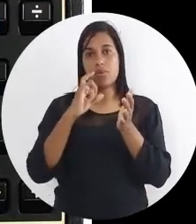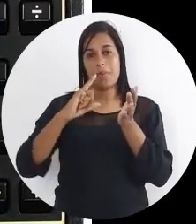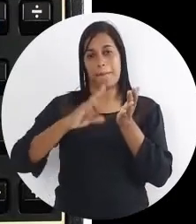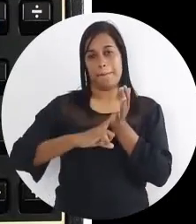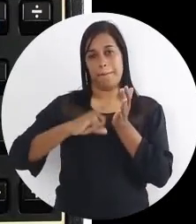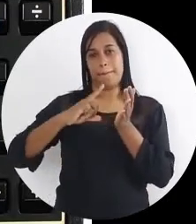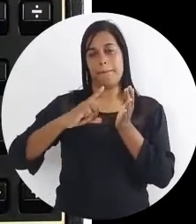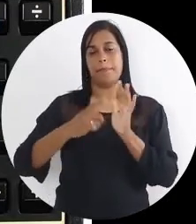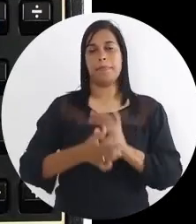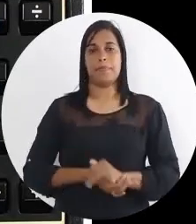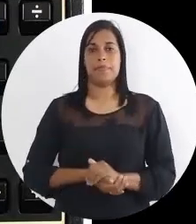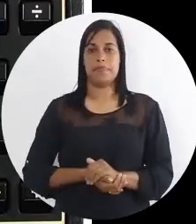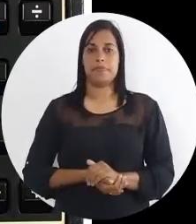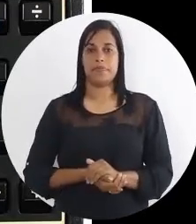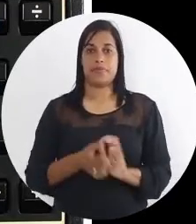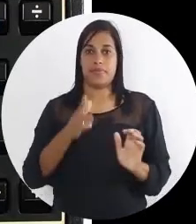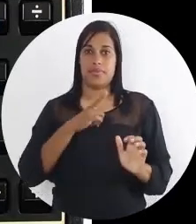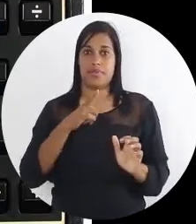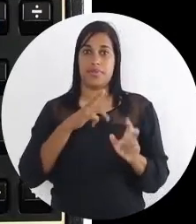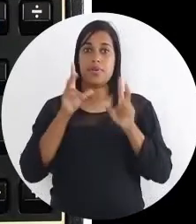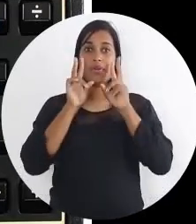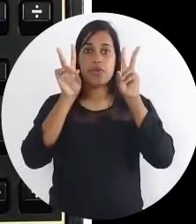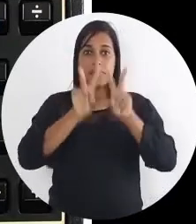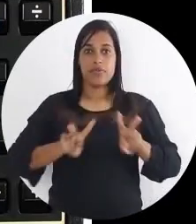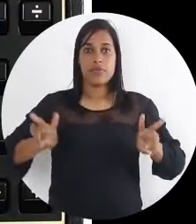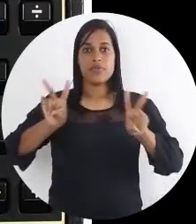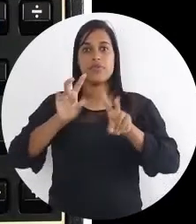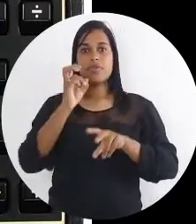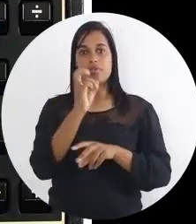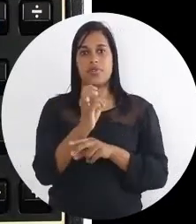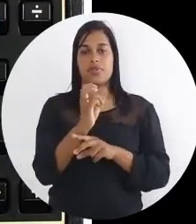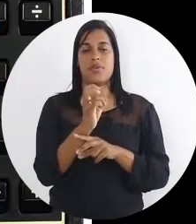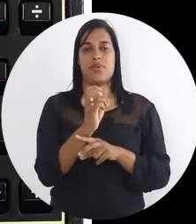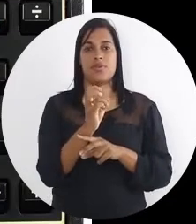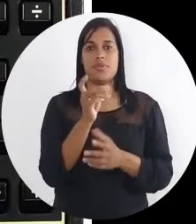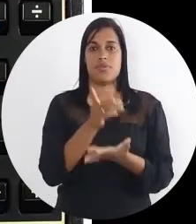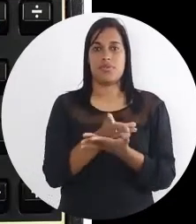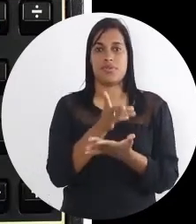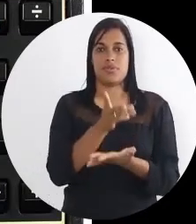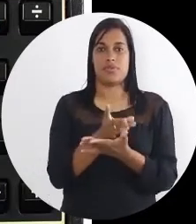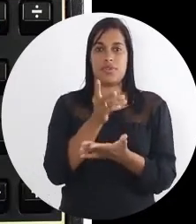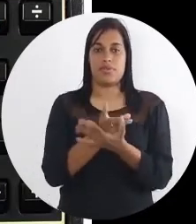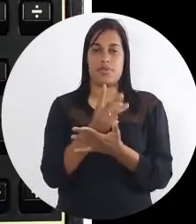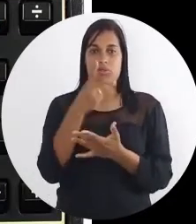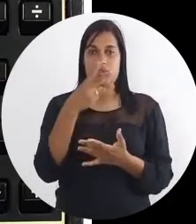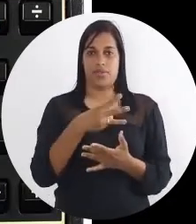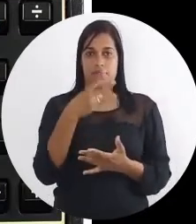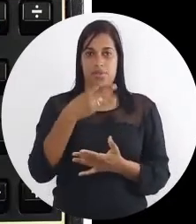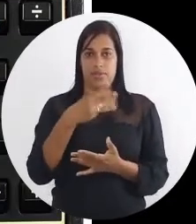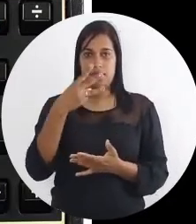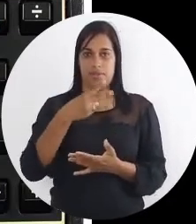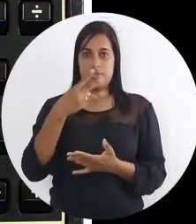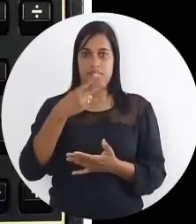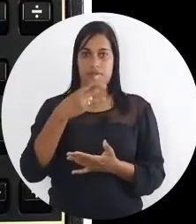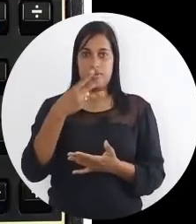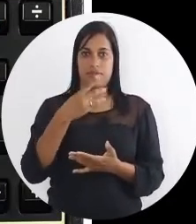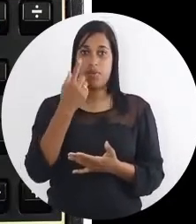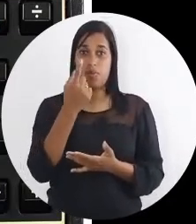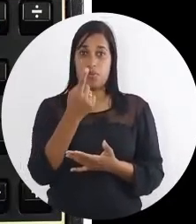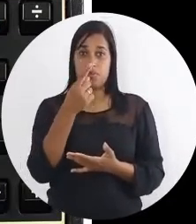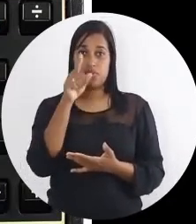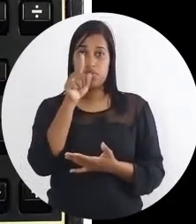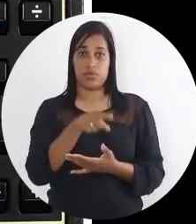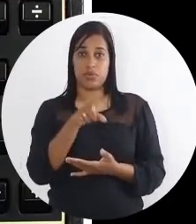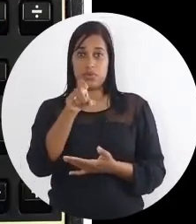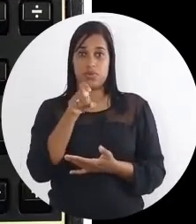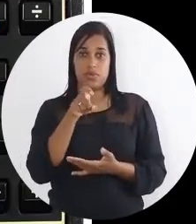Enter, teremos no visor aparecendo 5. Na sequência, digite 3, pressione 1 sobre